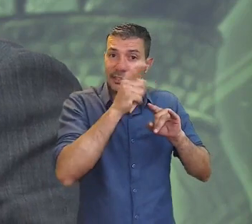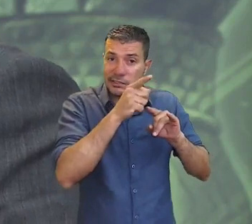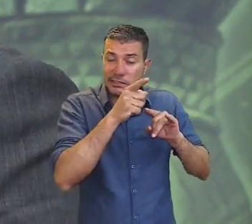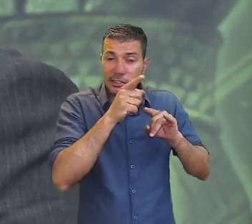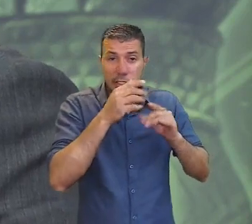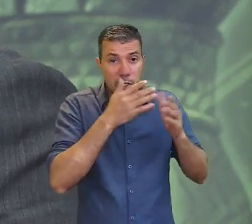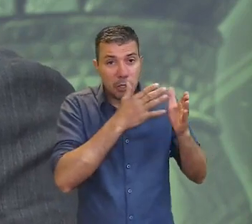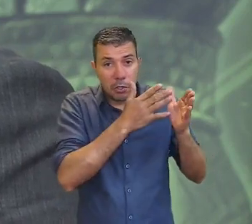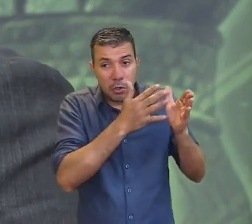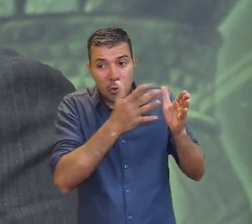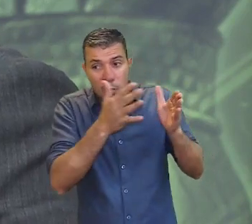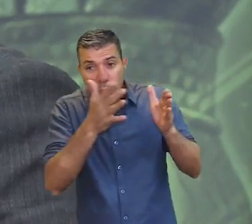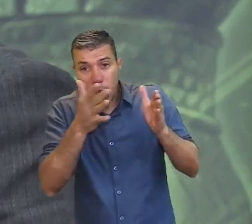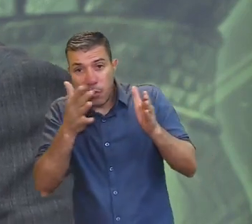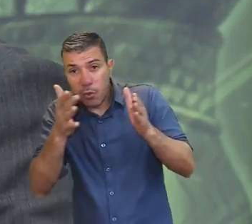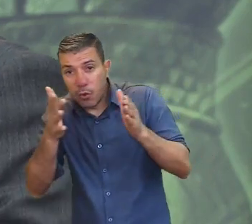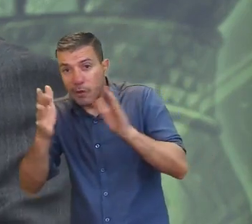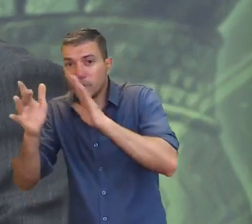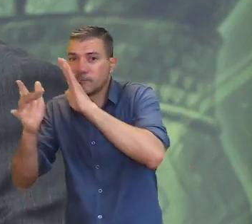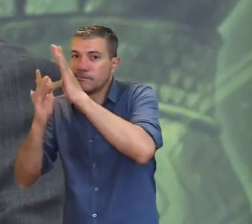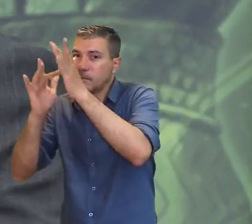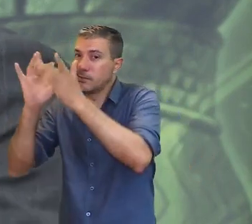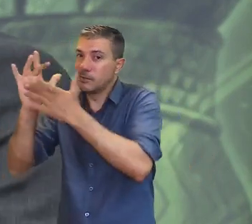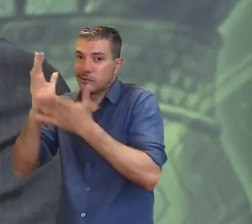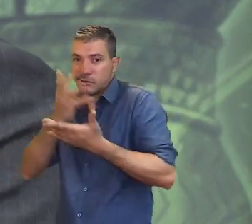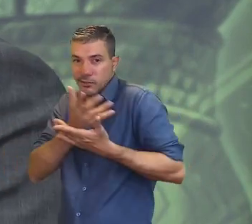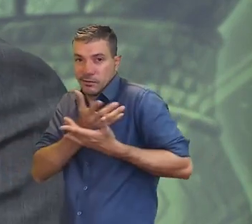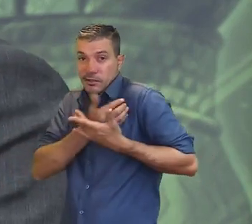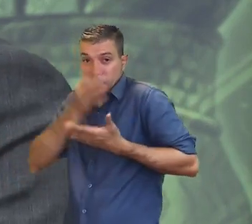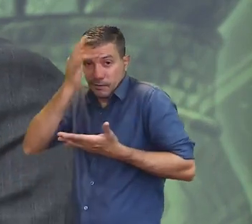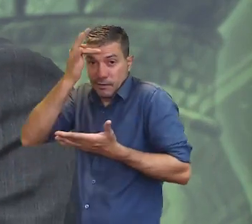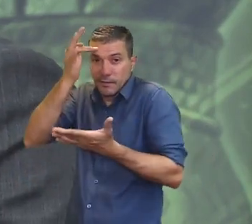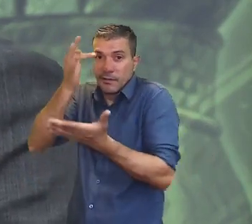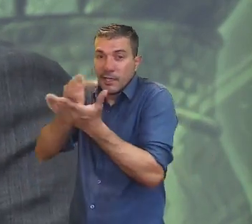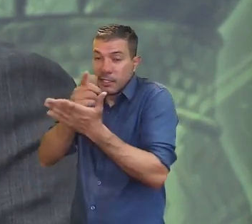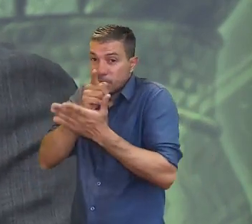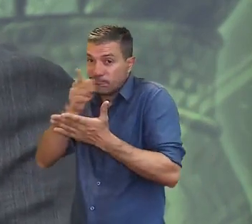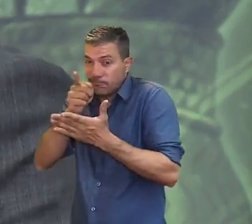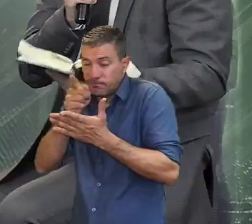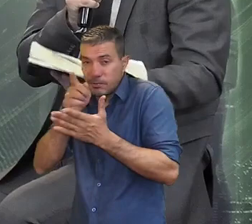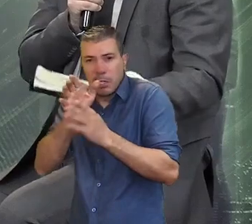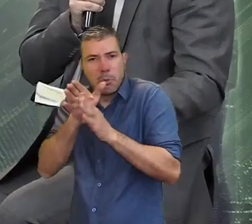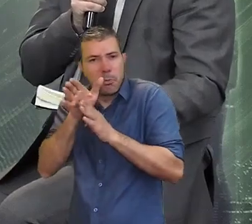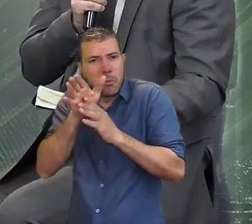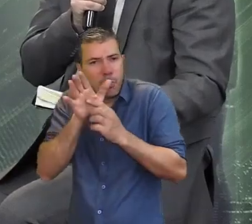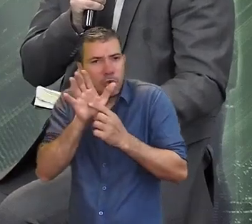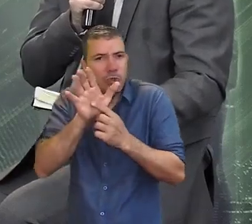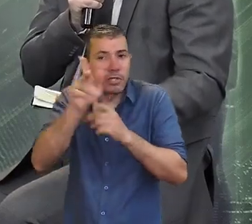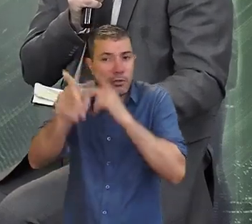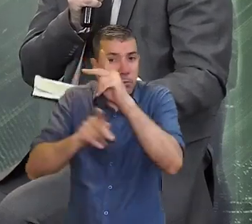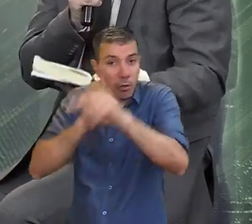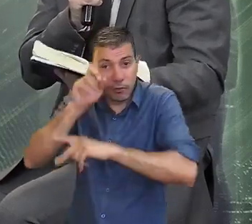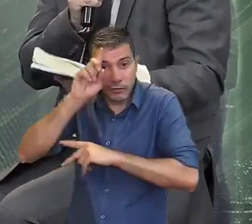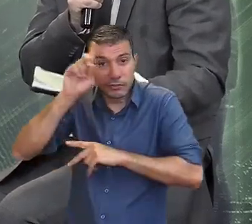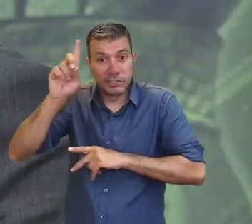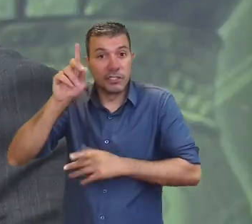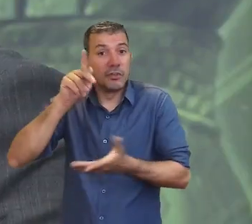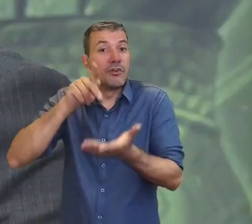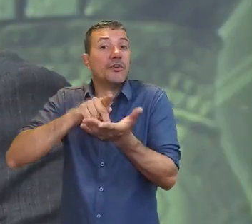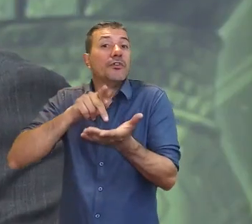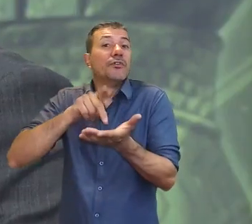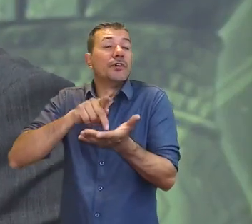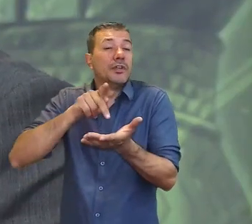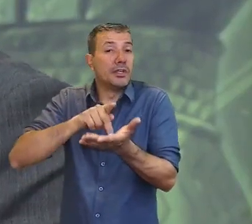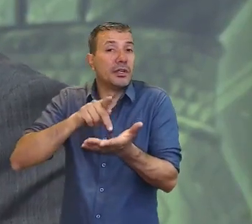um caminho para a salvação pela fé e instruía também o povo de Deus sobre o